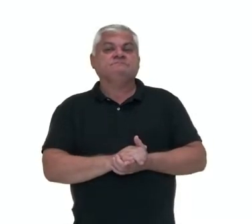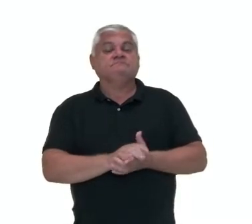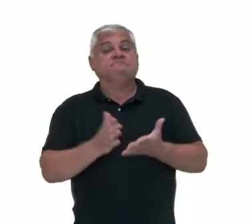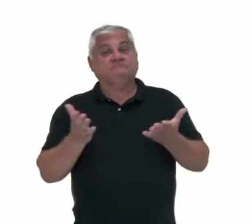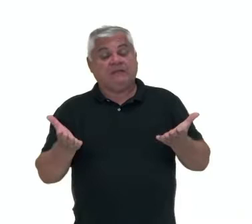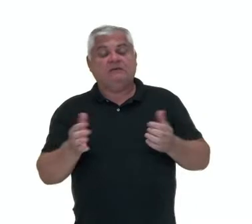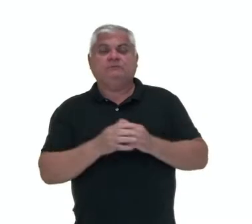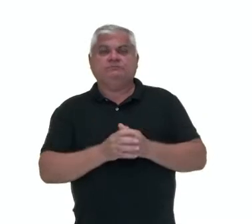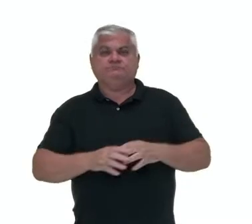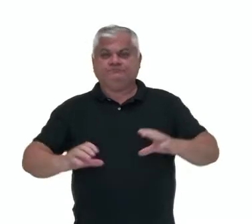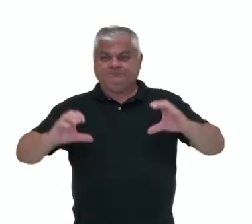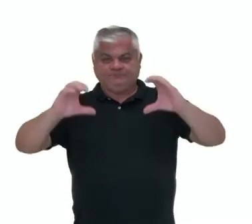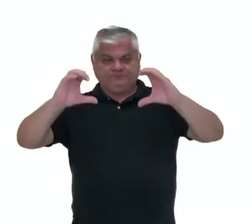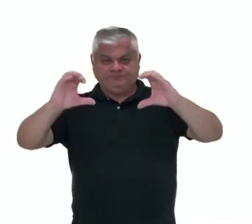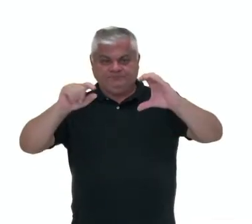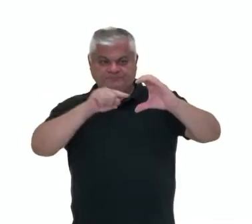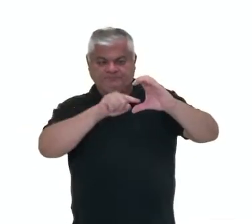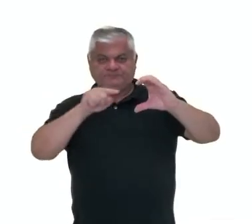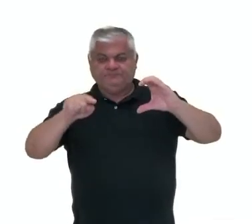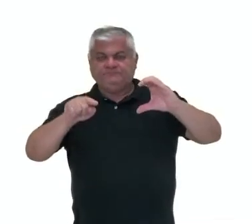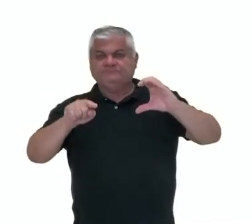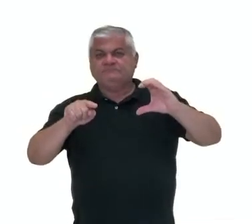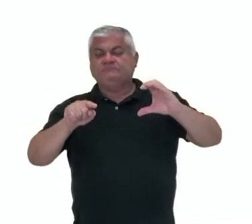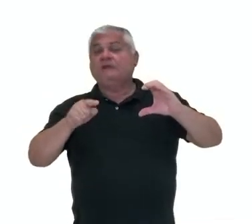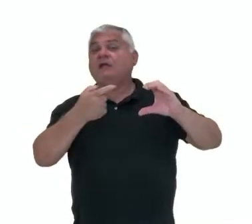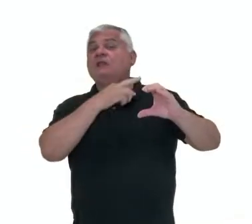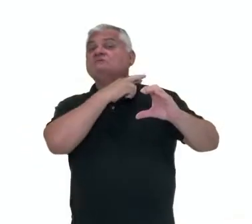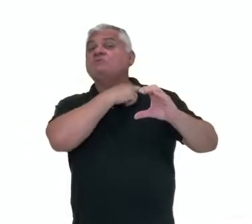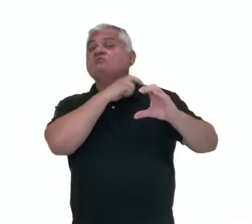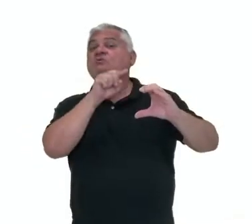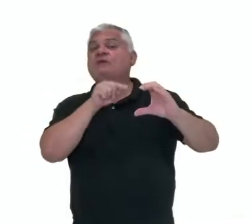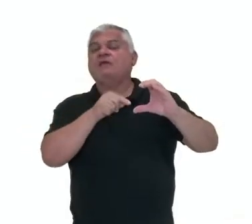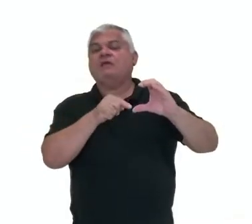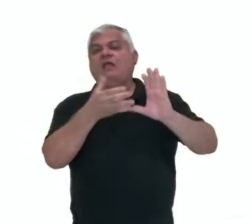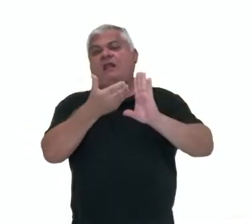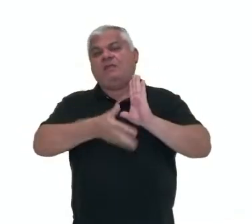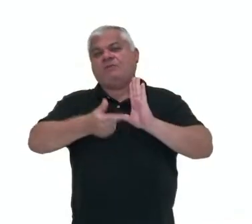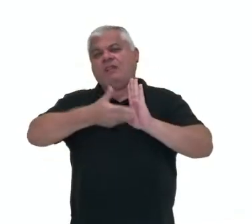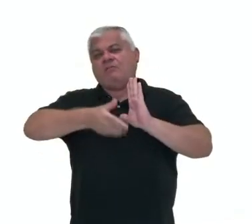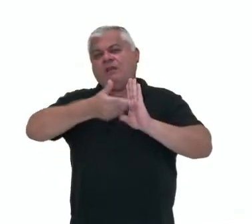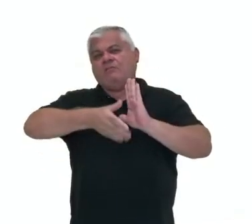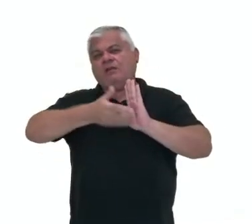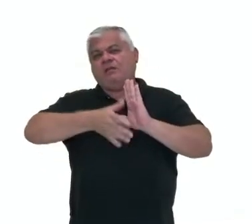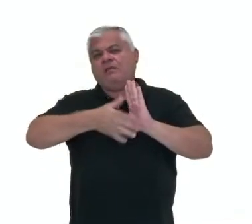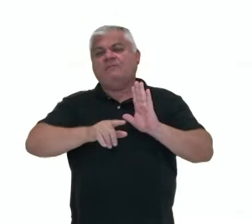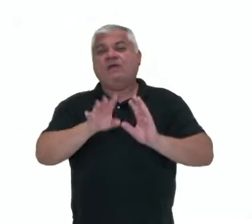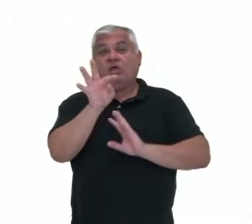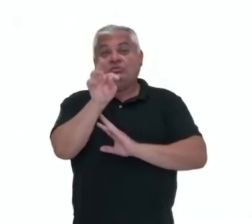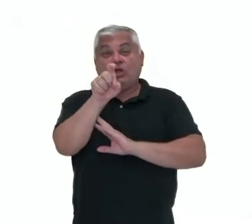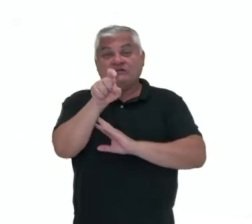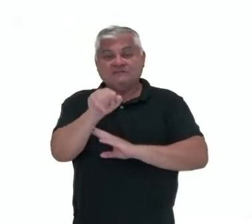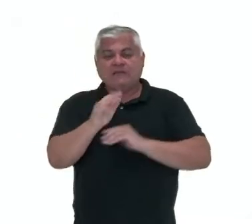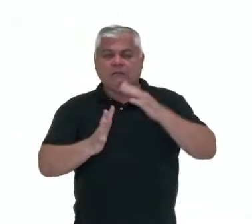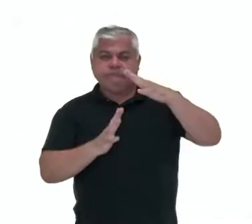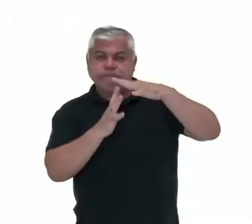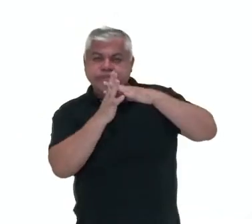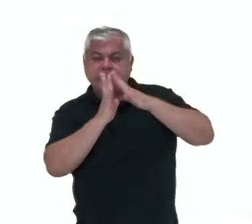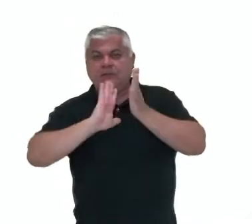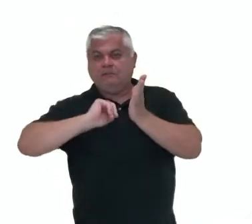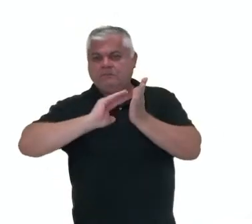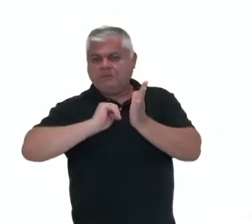a função dos rins qual é? Retirar do organismo substâncias tóxicas em excesso. O